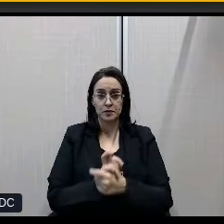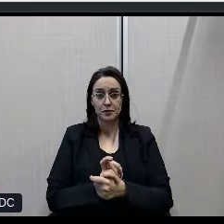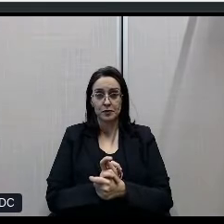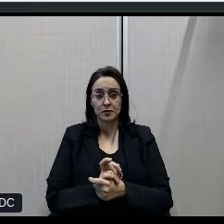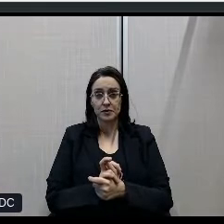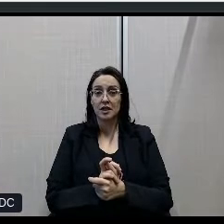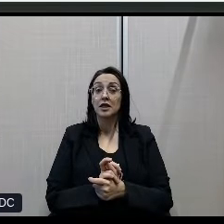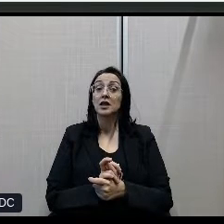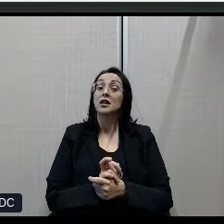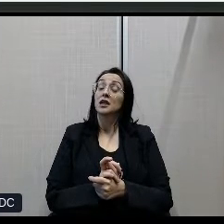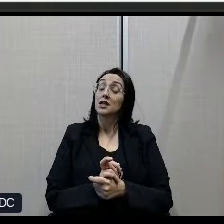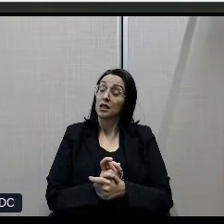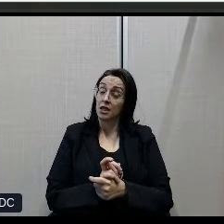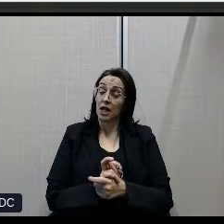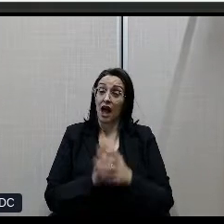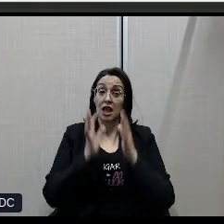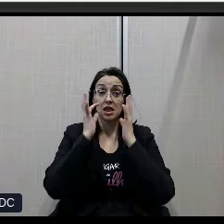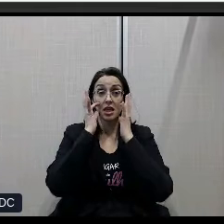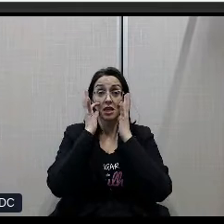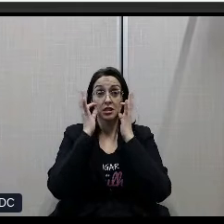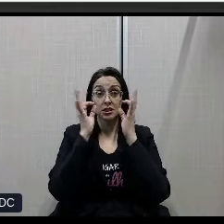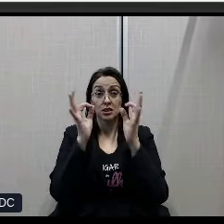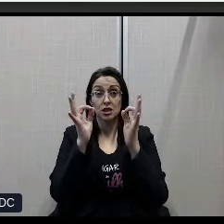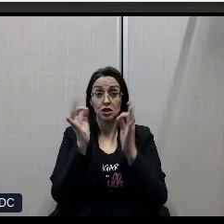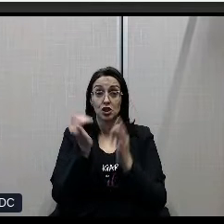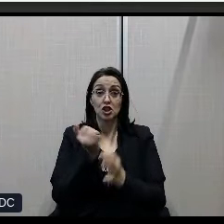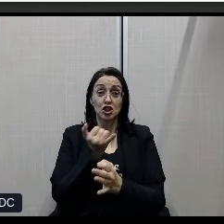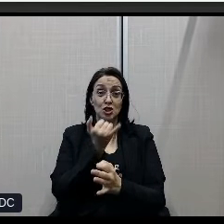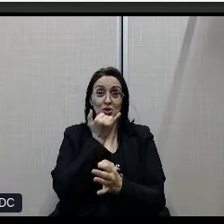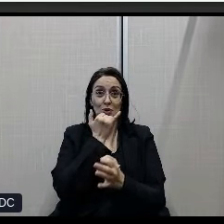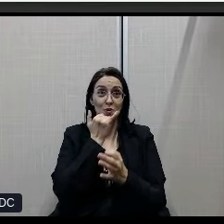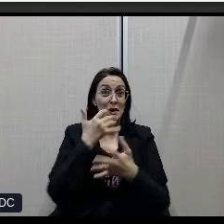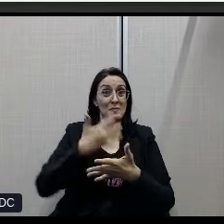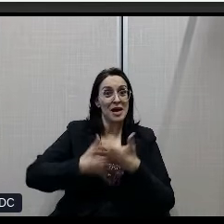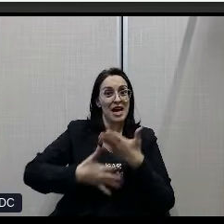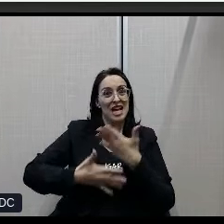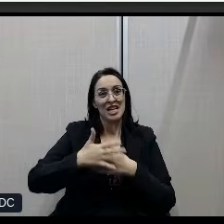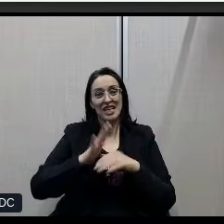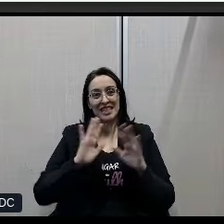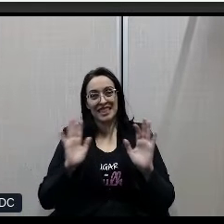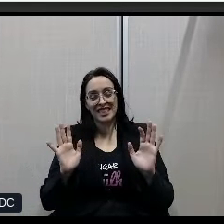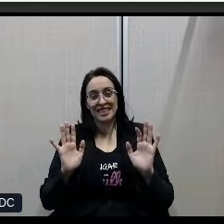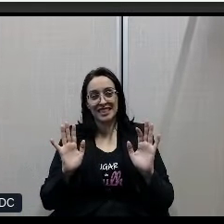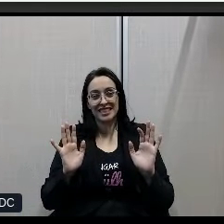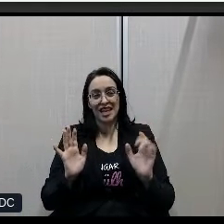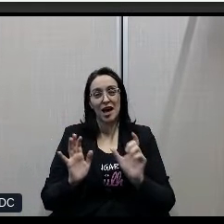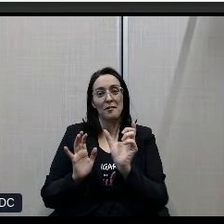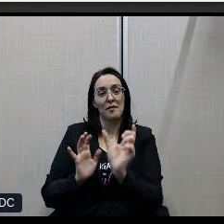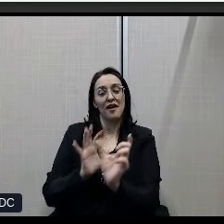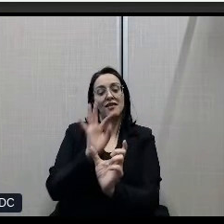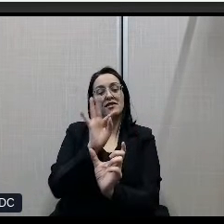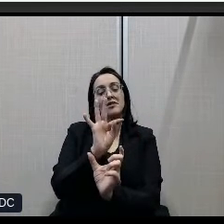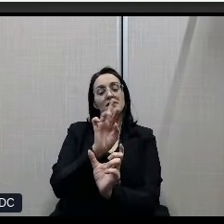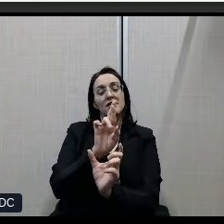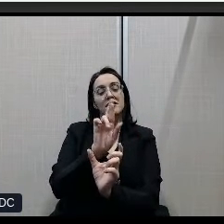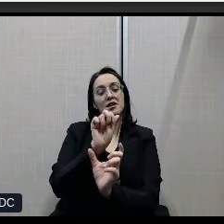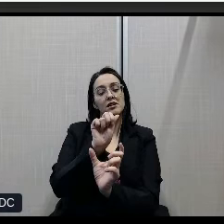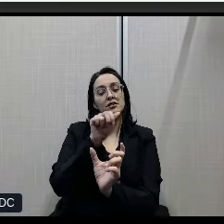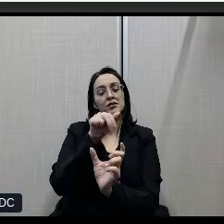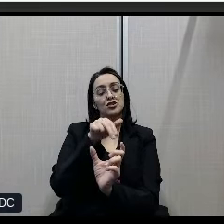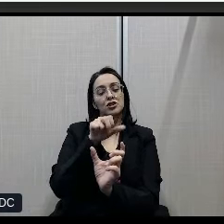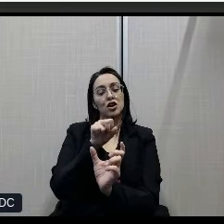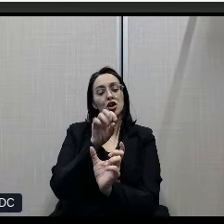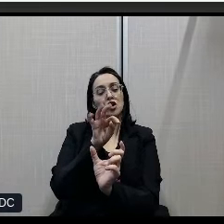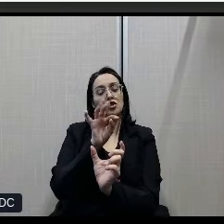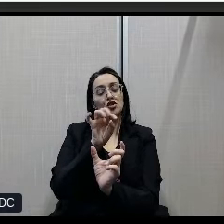coisa, atenção. Literalmente, desculpe o transtorno. Eu vou usar o termo transtorno,